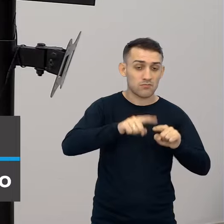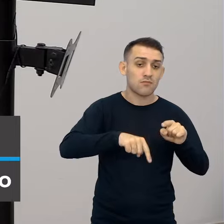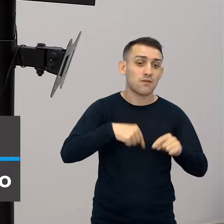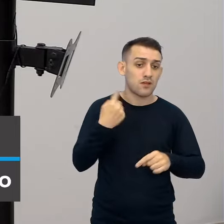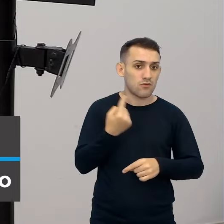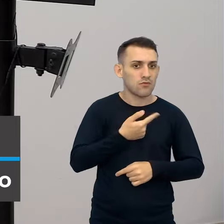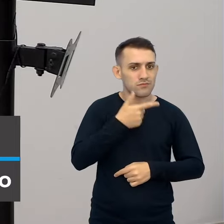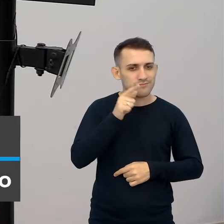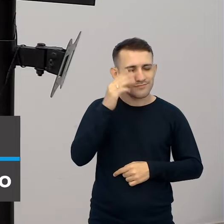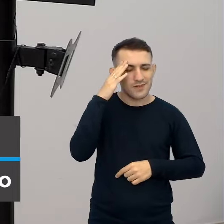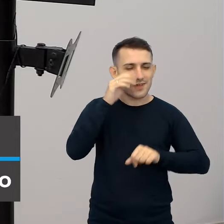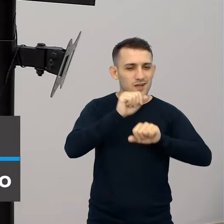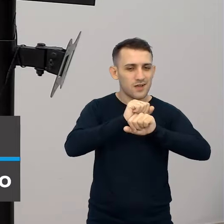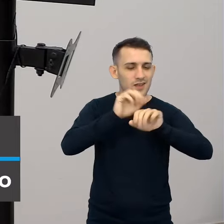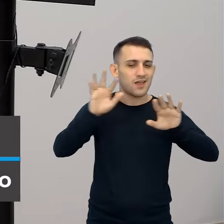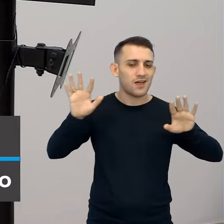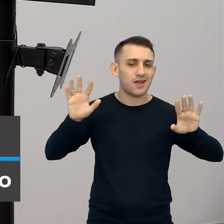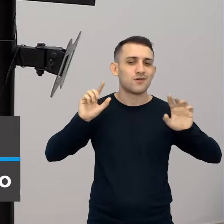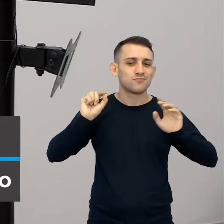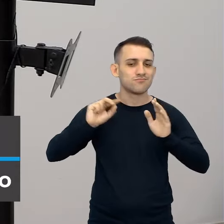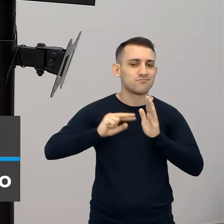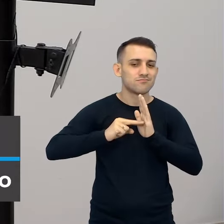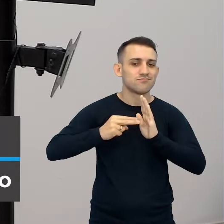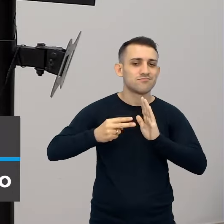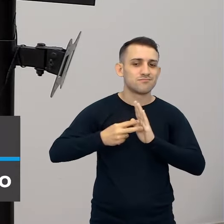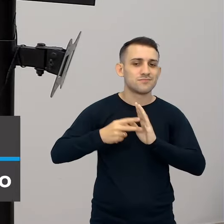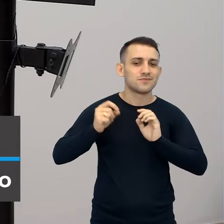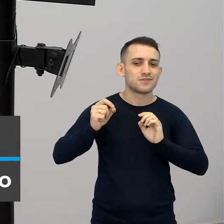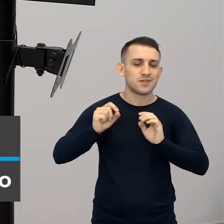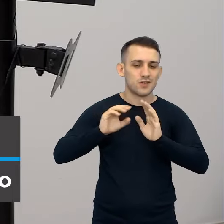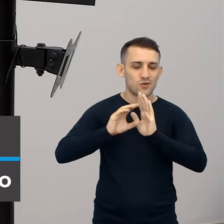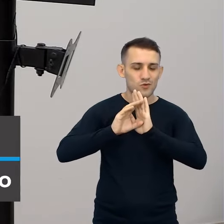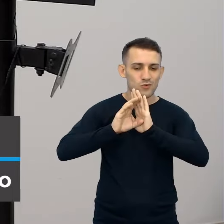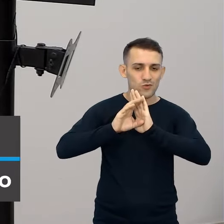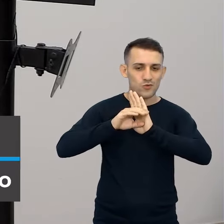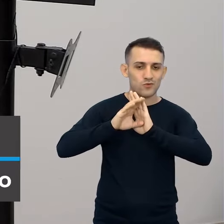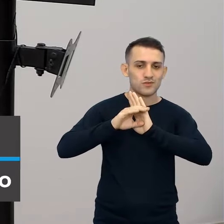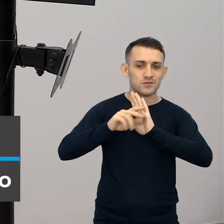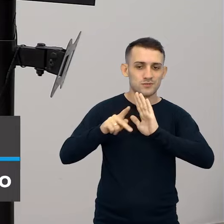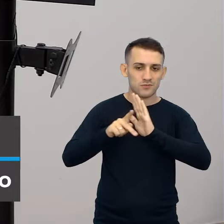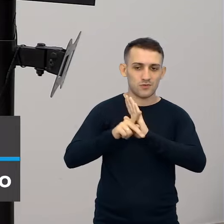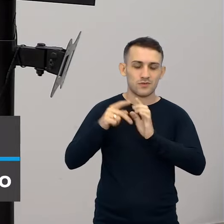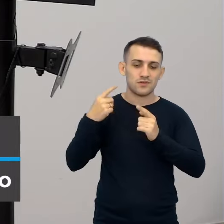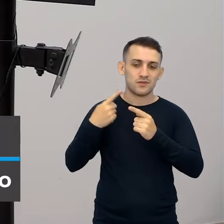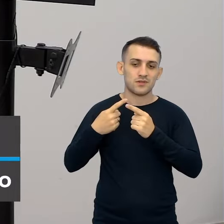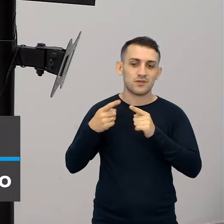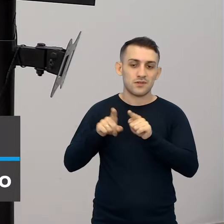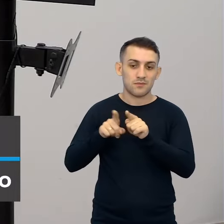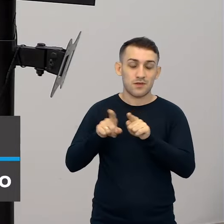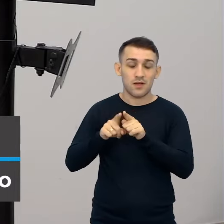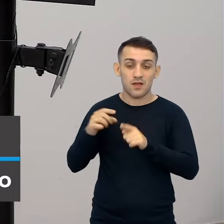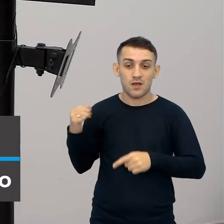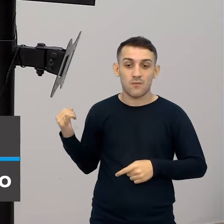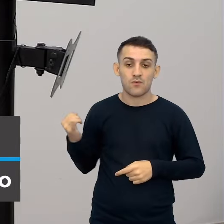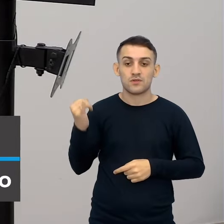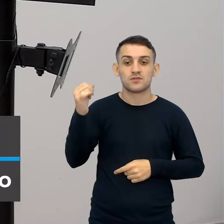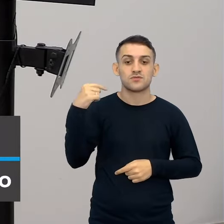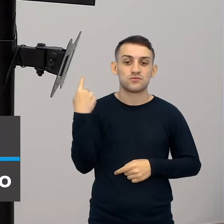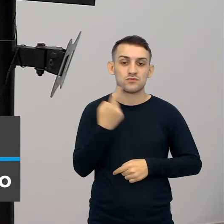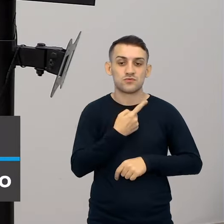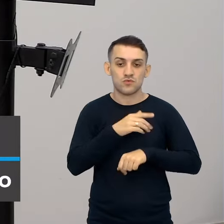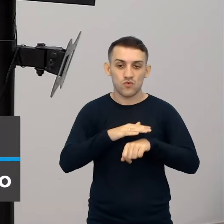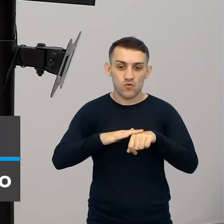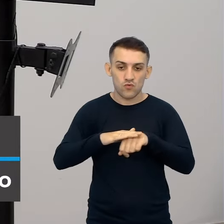e ressignificar, né, esses conceitos, né, ver a importância disso, de tratar com o adolescente que